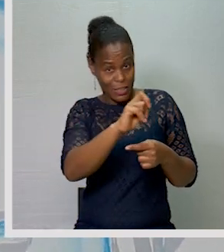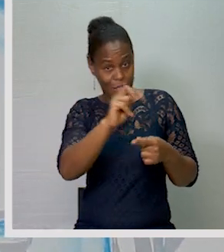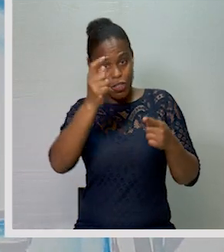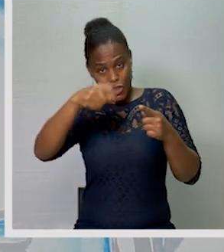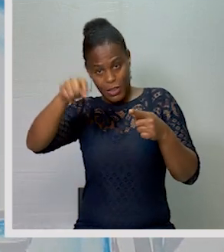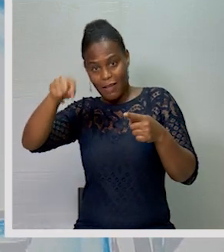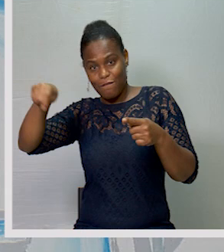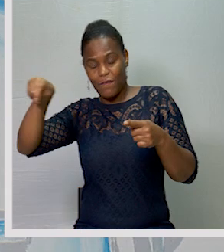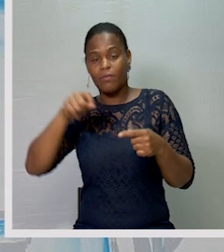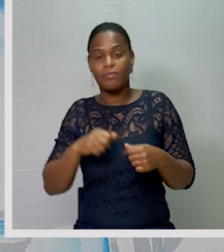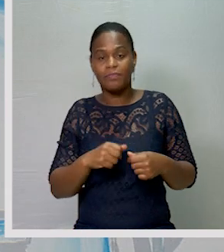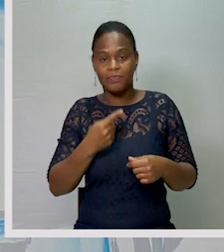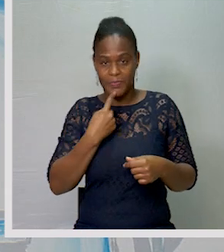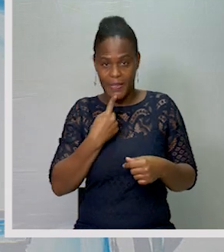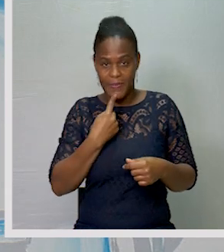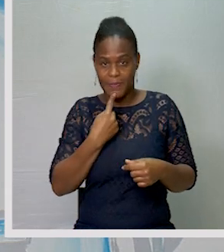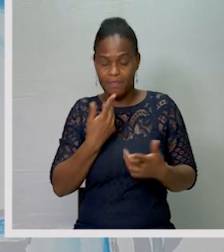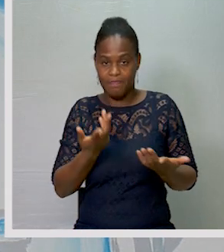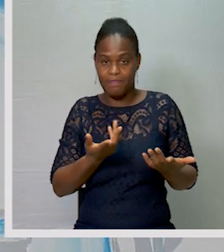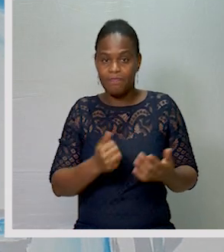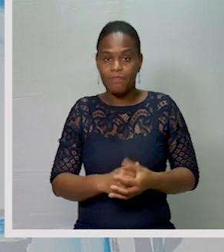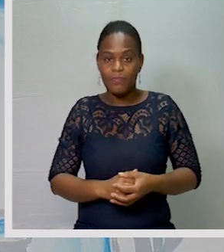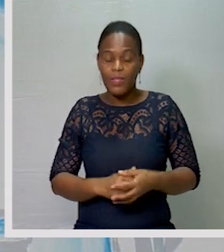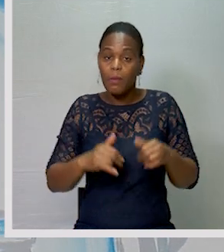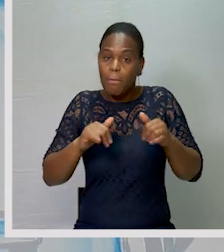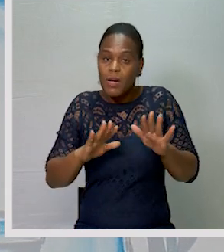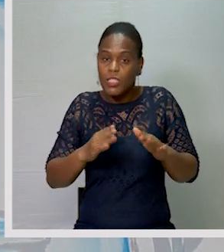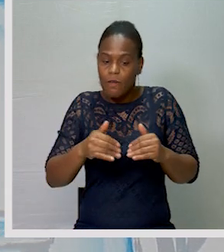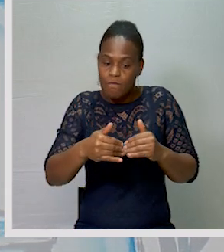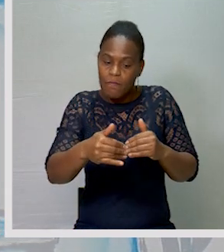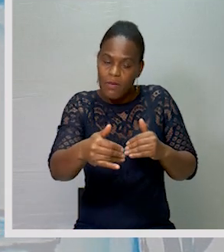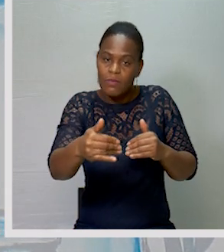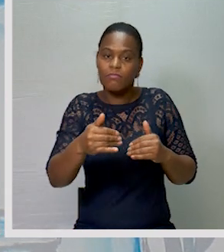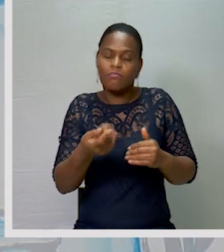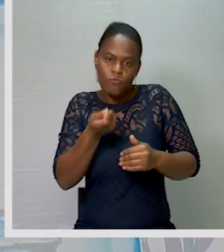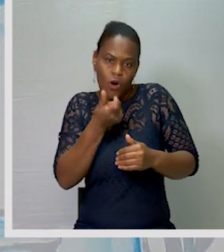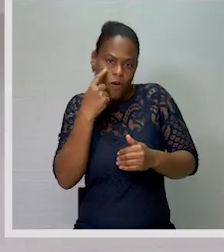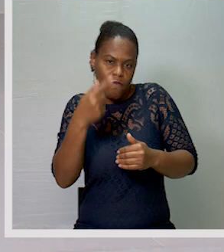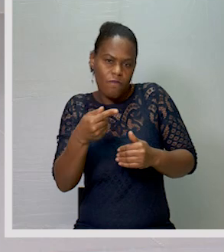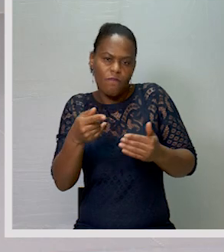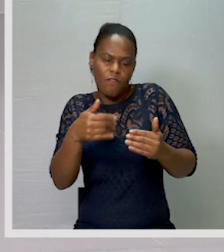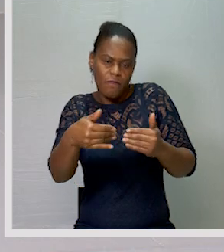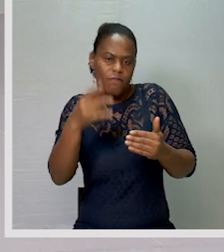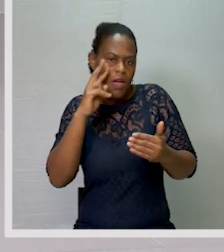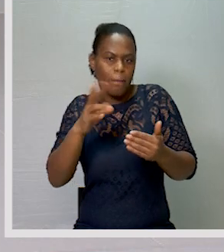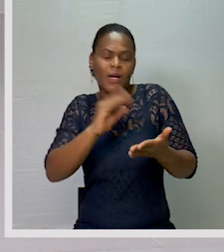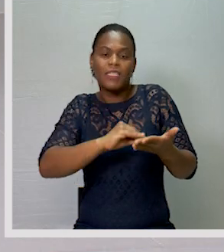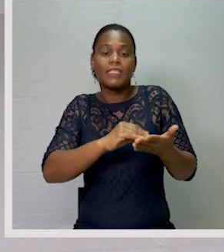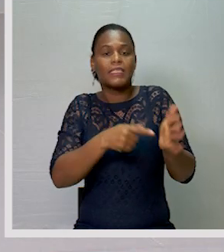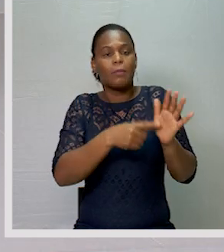número por, neste caso, deste algarismo, por extenso. Mas vamos ver um pouquinho a